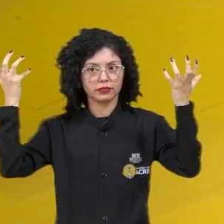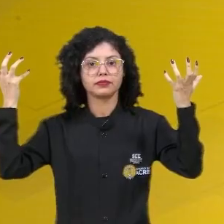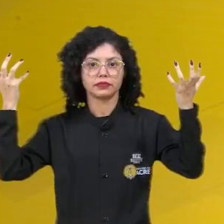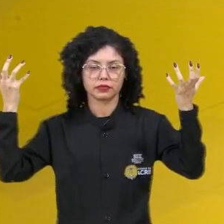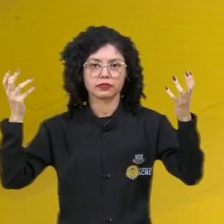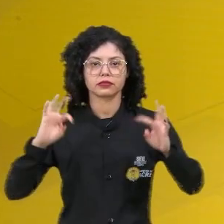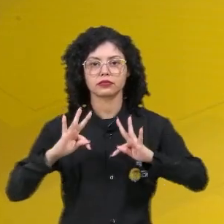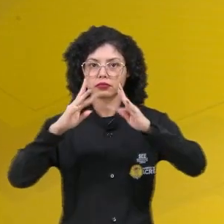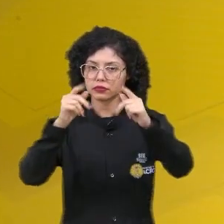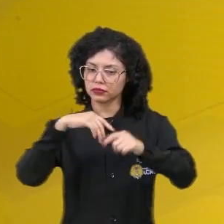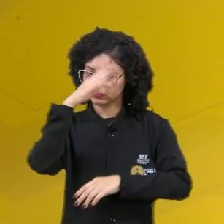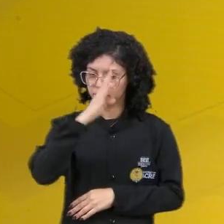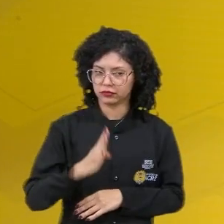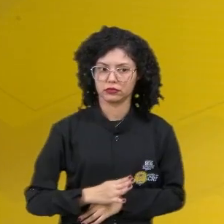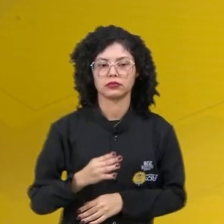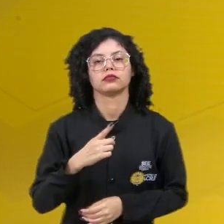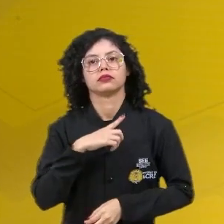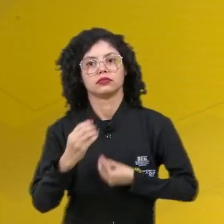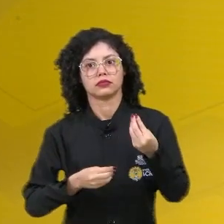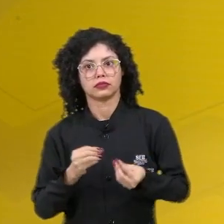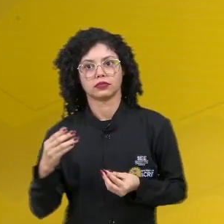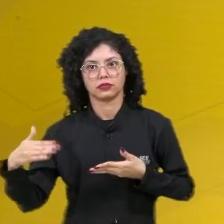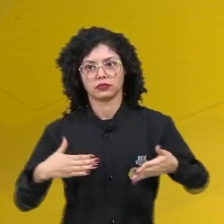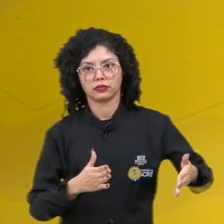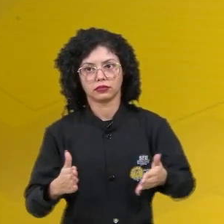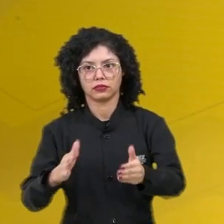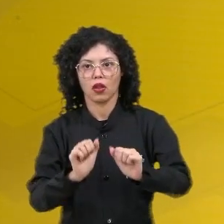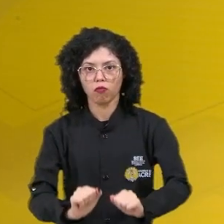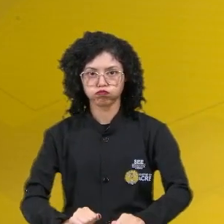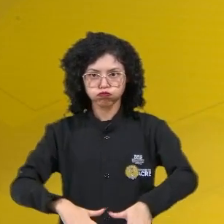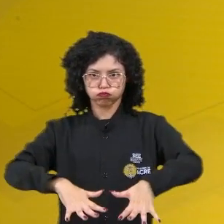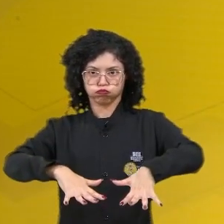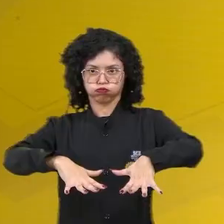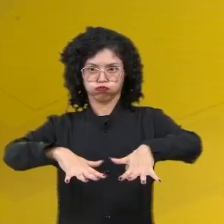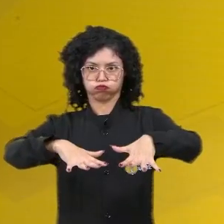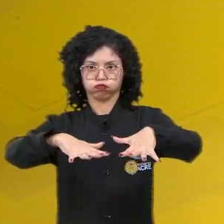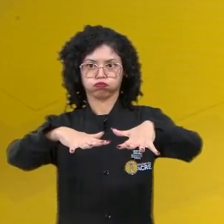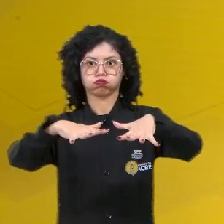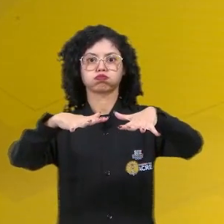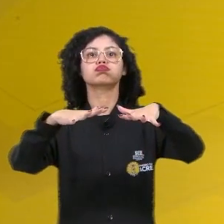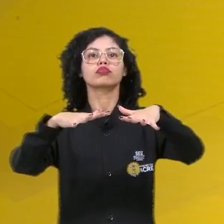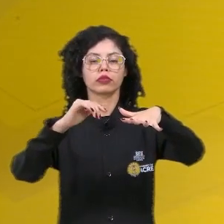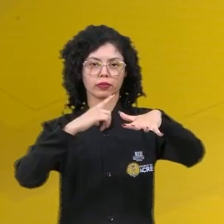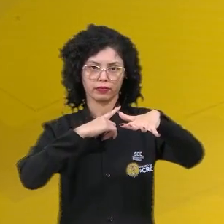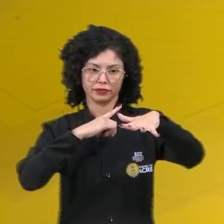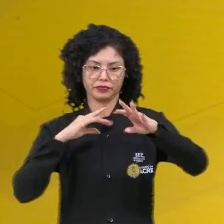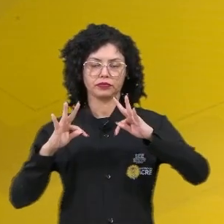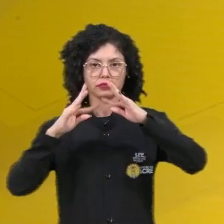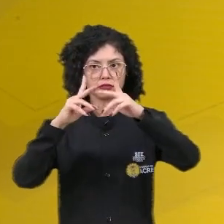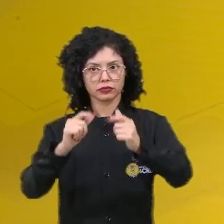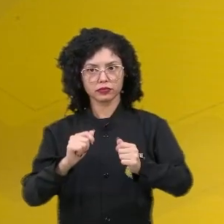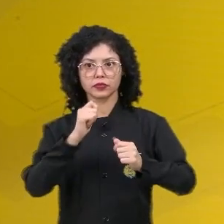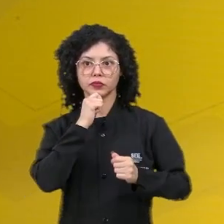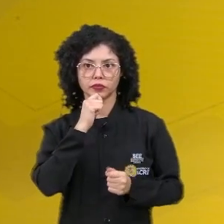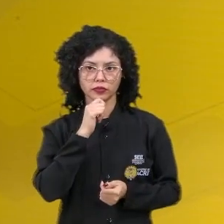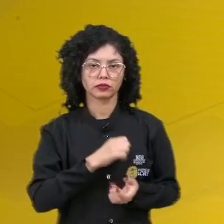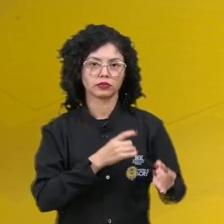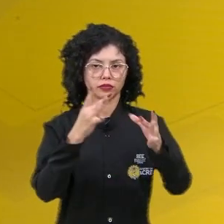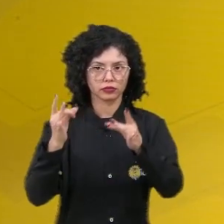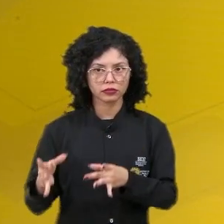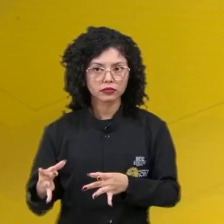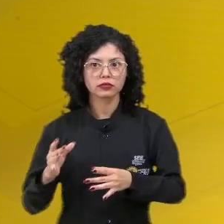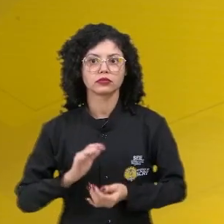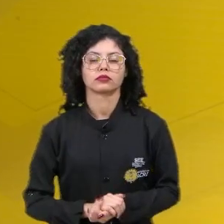é em todo o território brasileiro que se tem rios com volumes suficientes para que haja todo esse transporte aí de